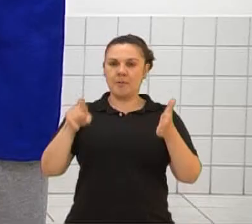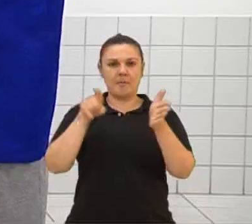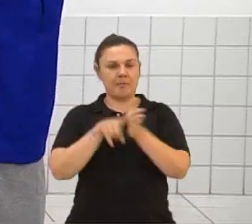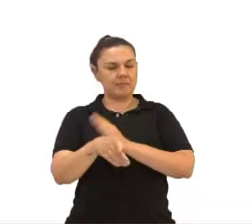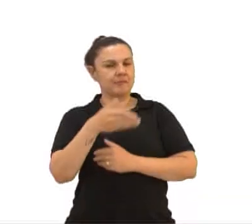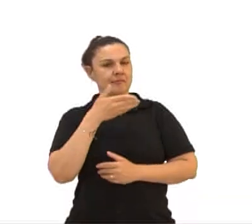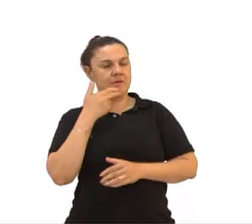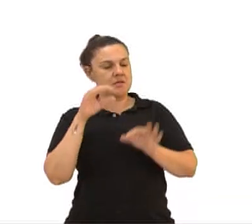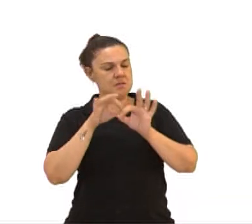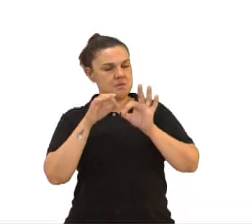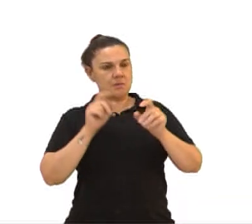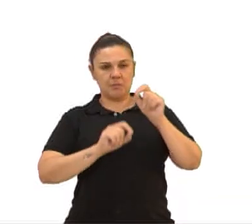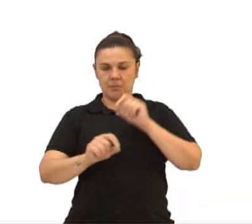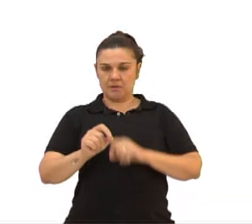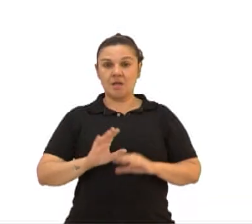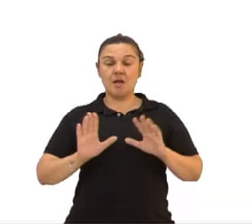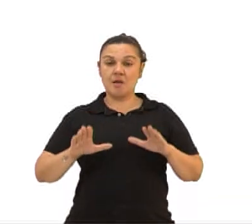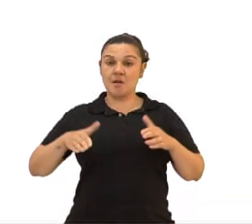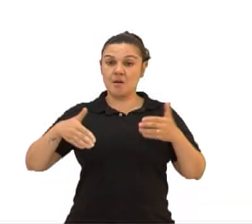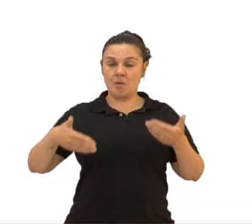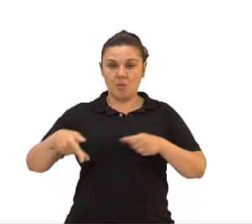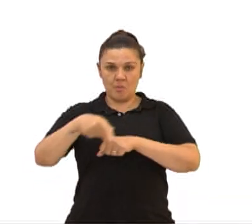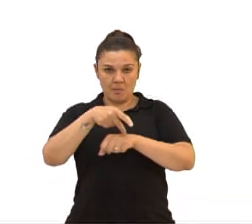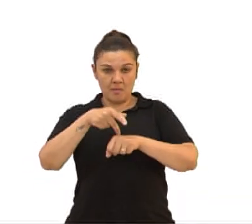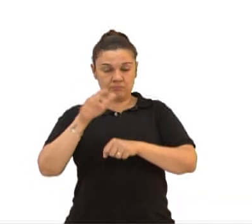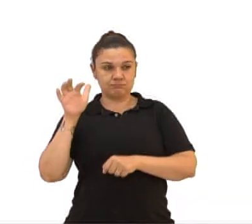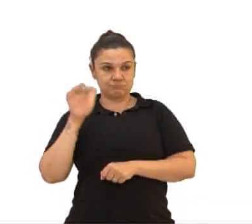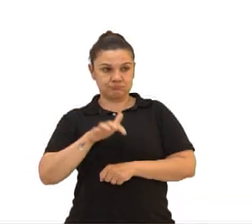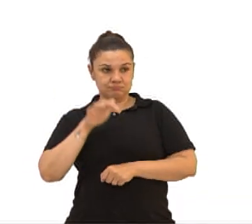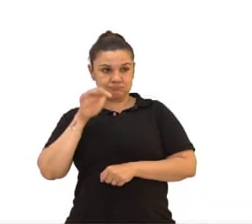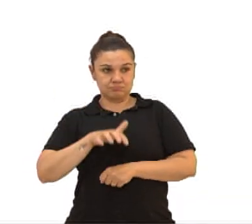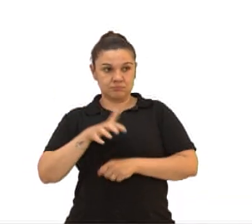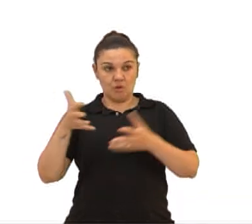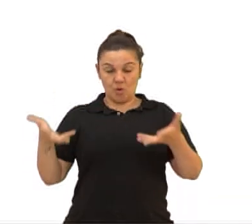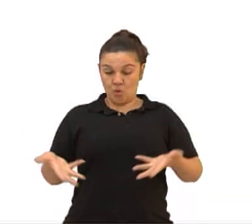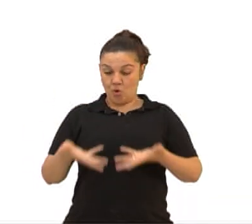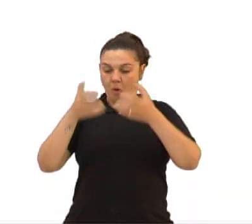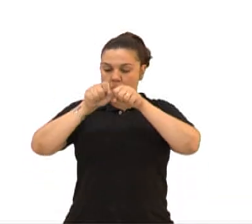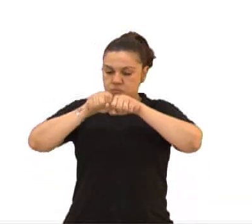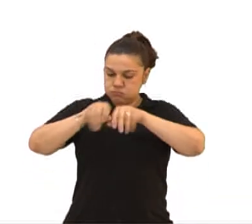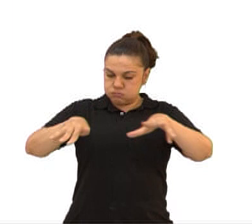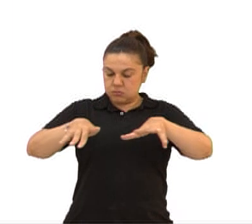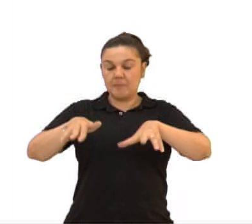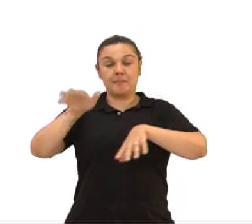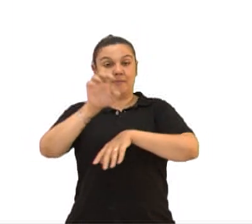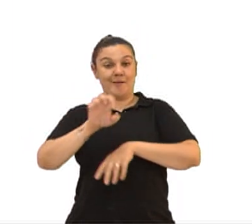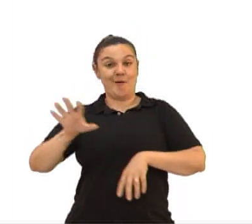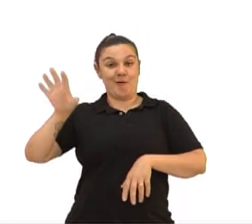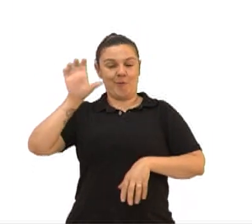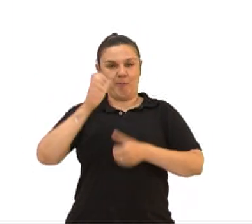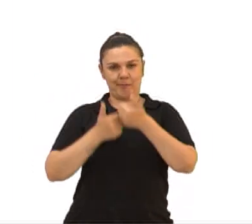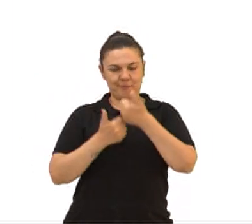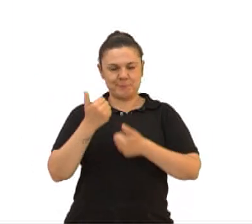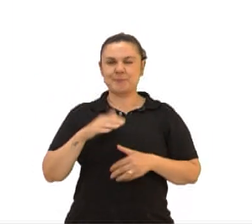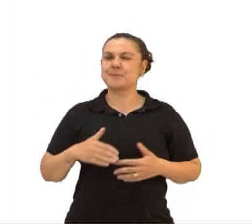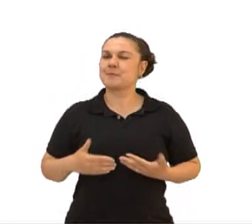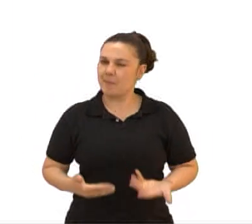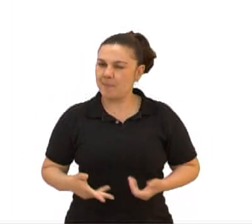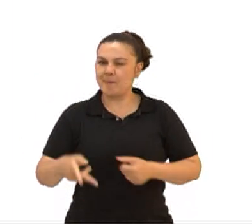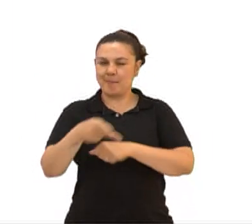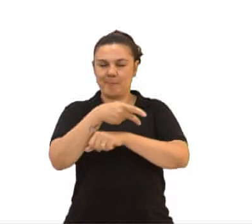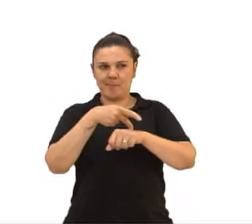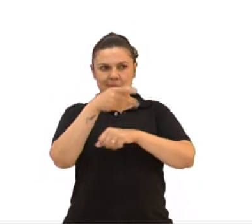muito simples, que é: qual país teve grande influência na difusão do futebol na Europa? Qual país que tinha um poder